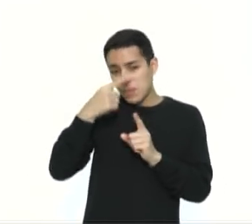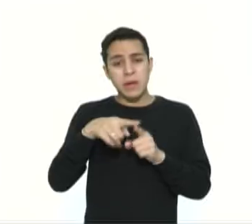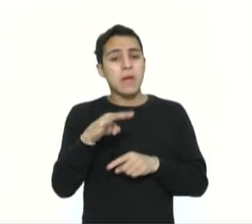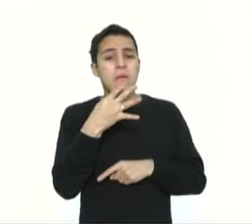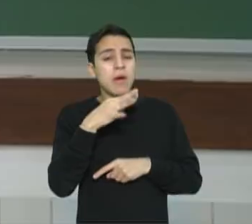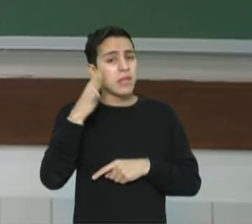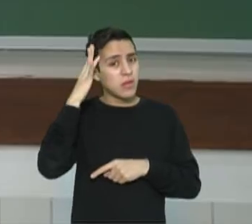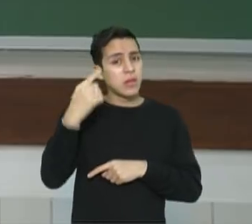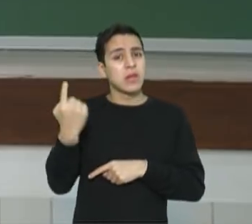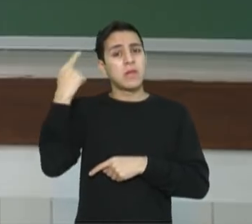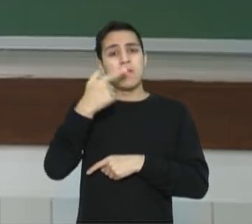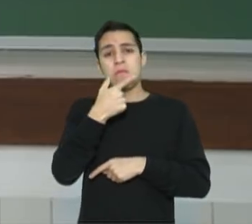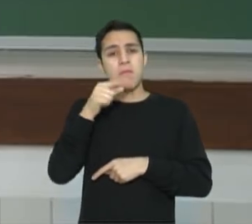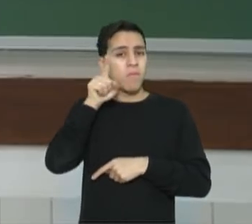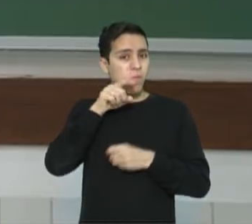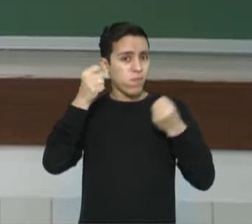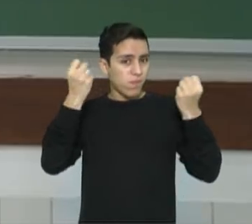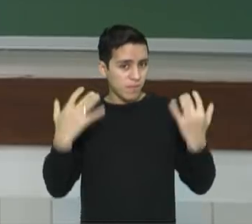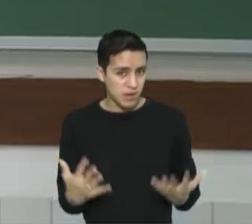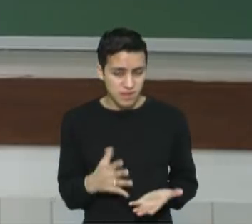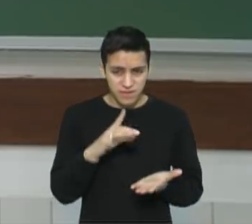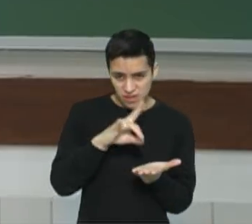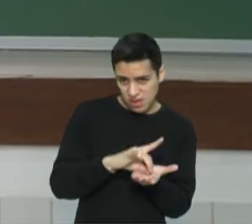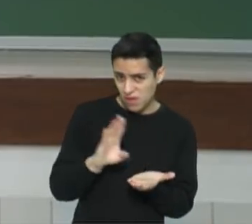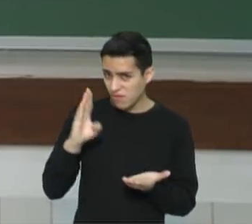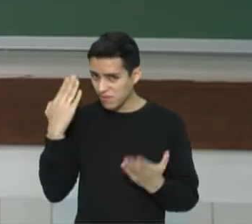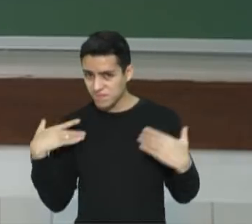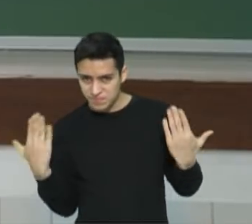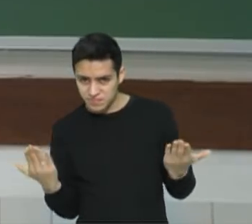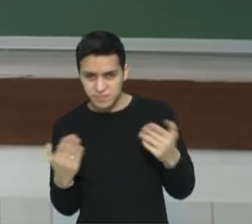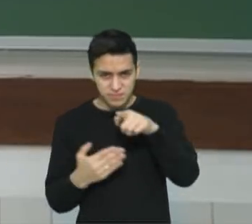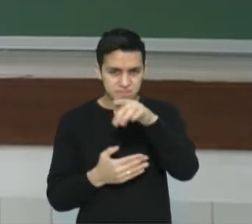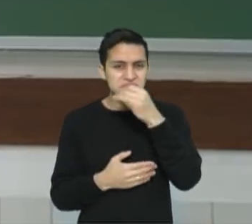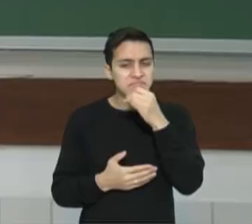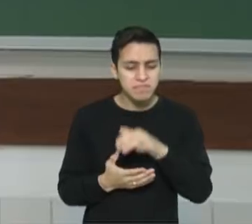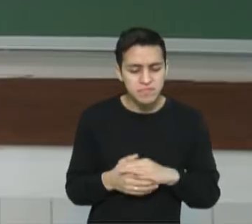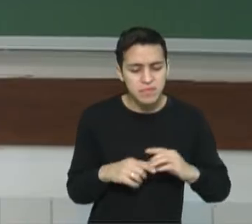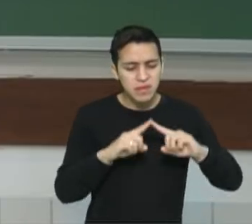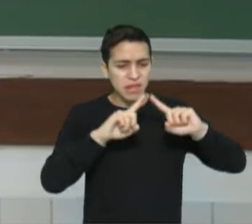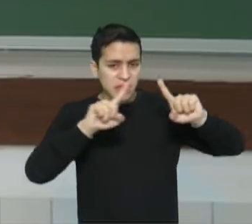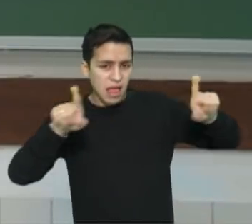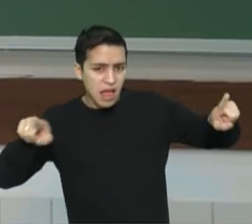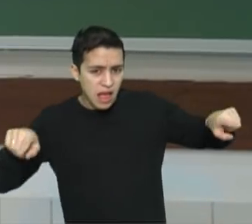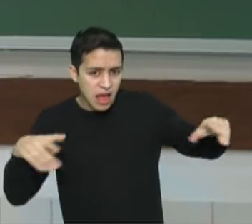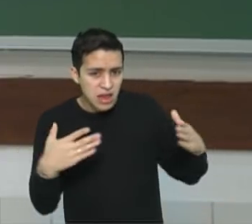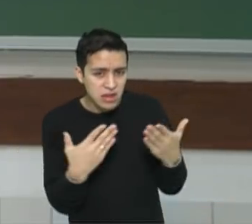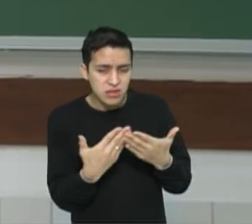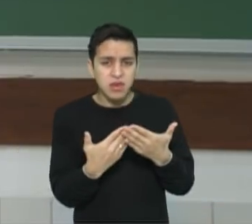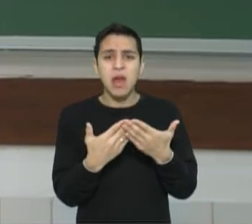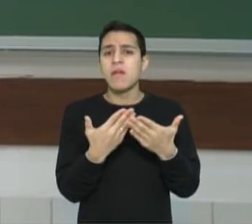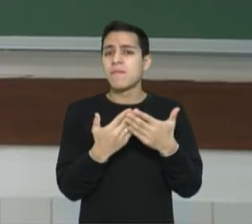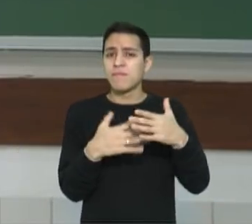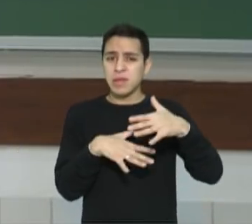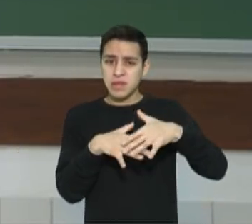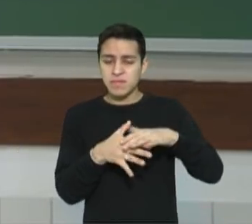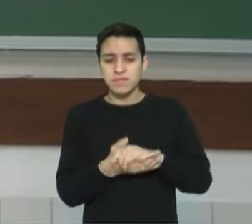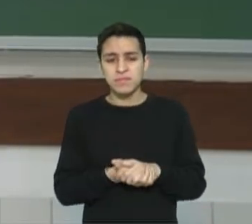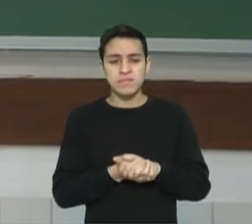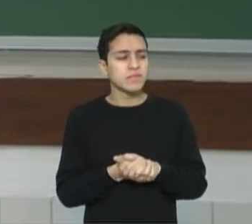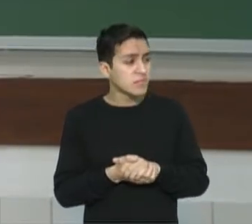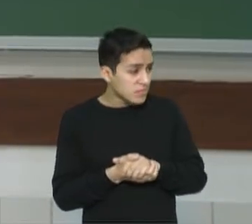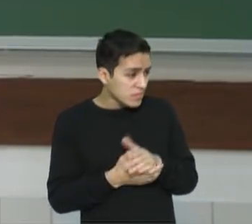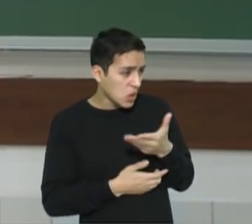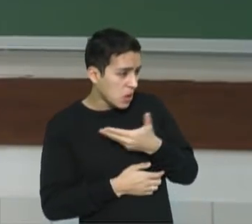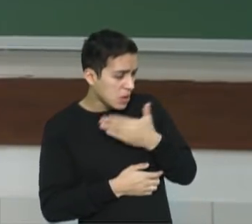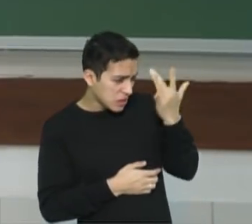Gardner? Verdadeiro ou falso? Então vamos lá, você está na sala, na aula de matemática, na sala de aula, e aí um colega seu